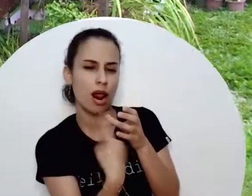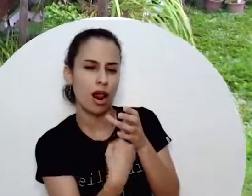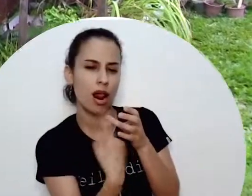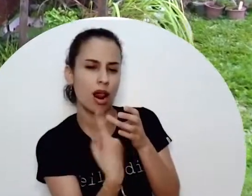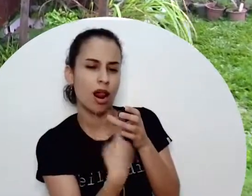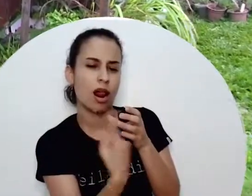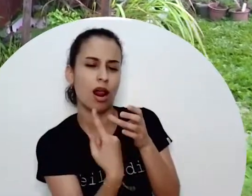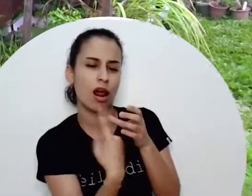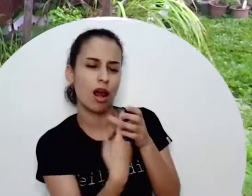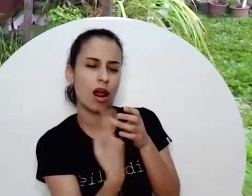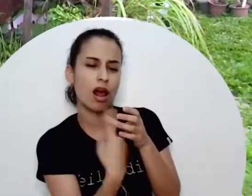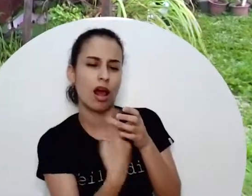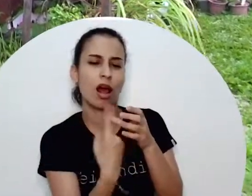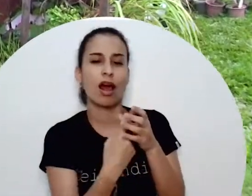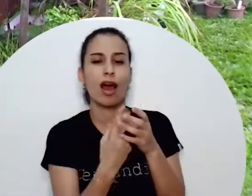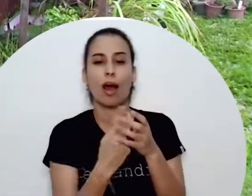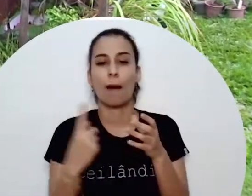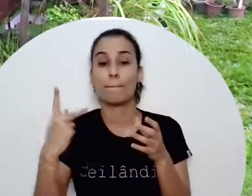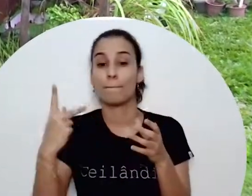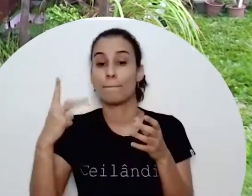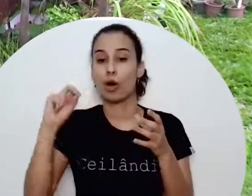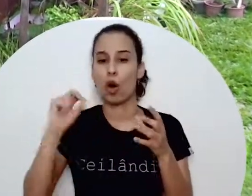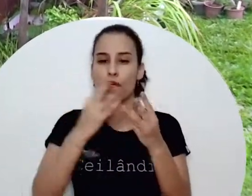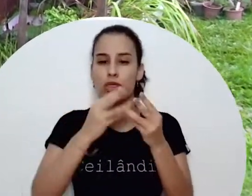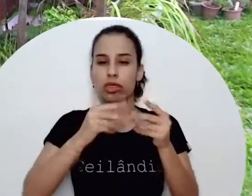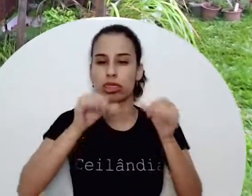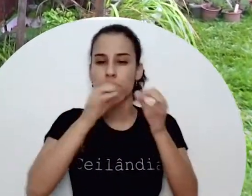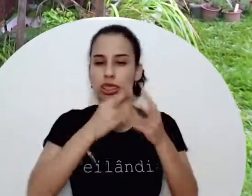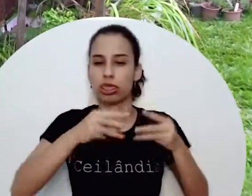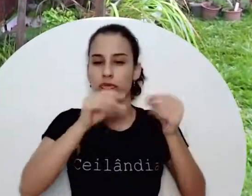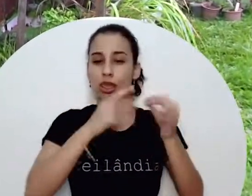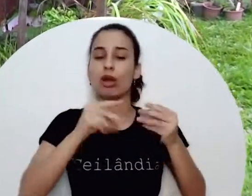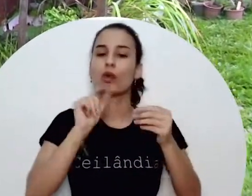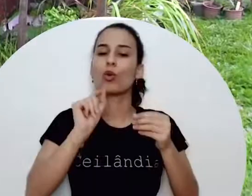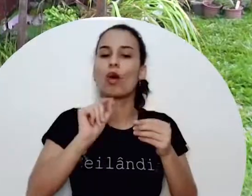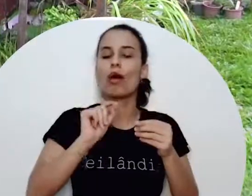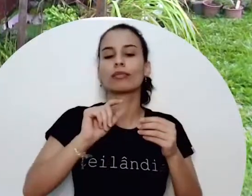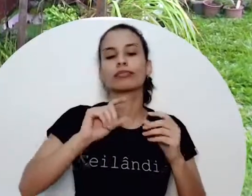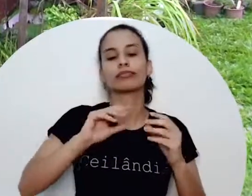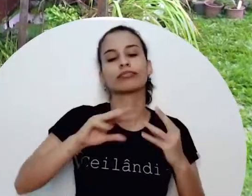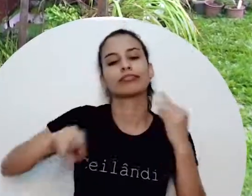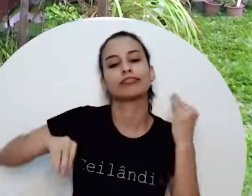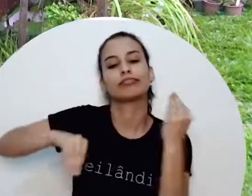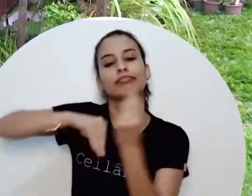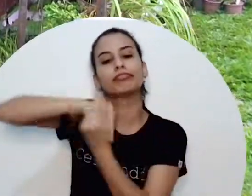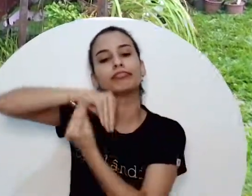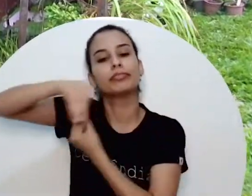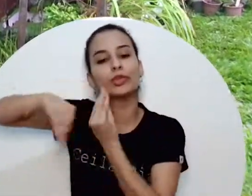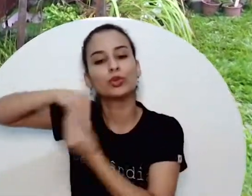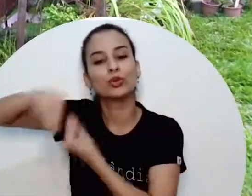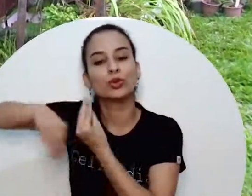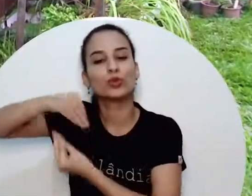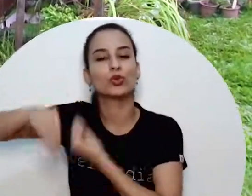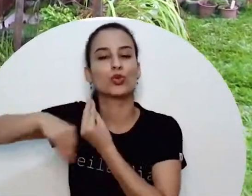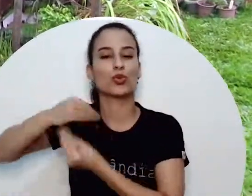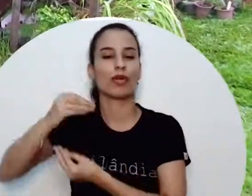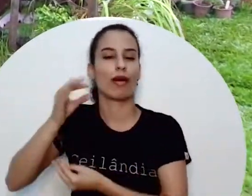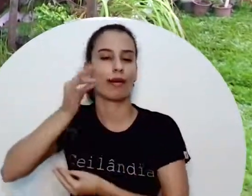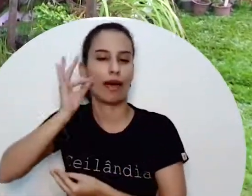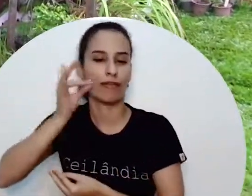cascas, e bate no liquidificador, ela vai virar um pozinho. Aí você pega esse pozinho e mistura